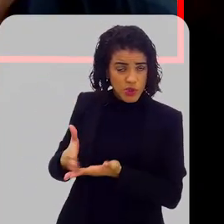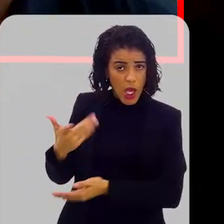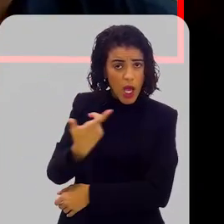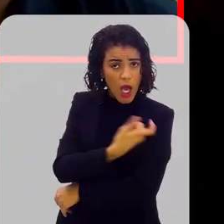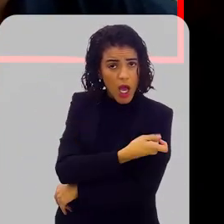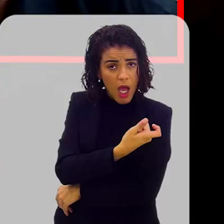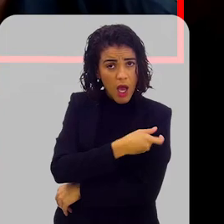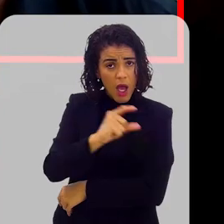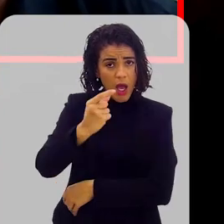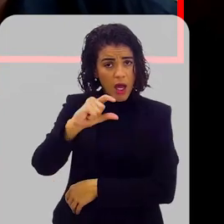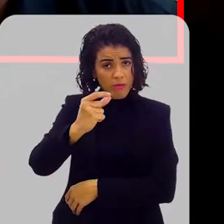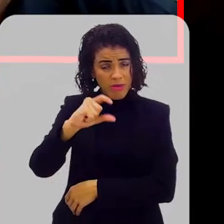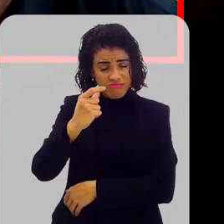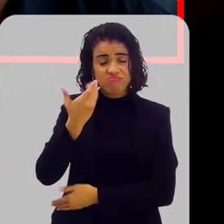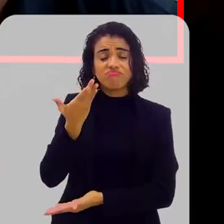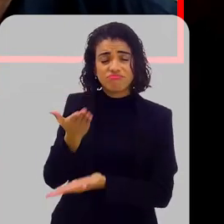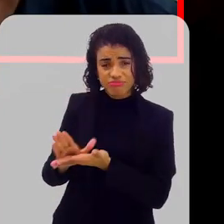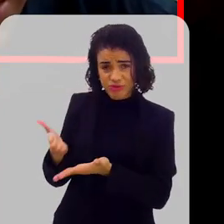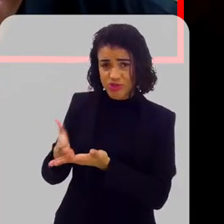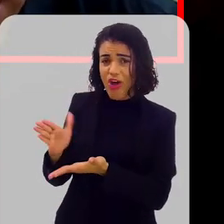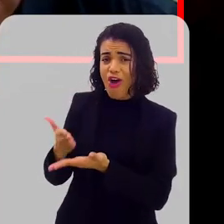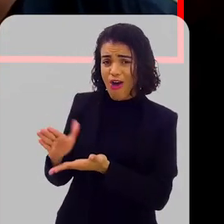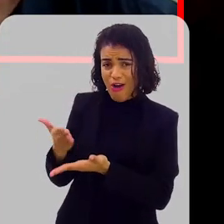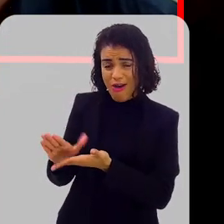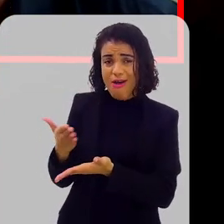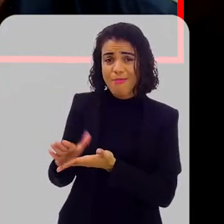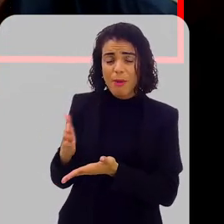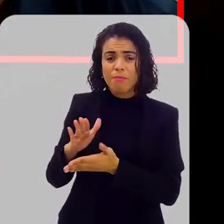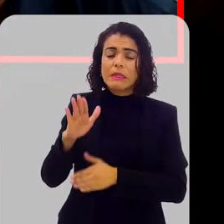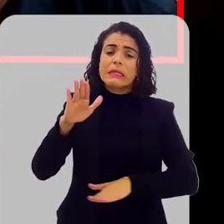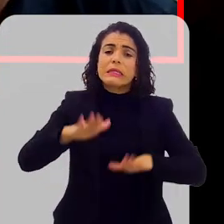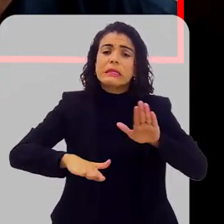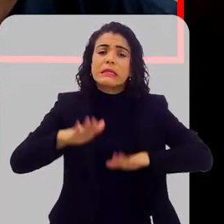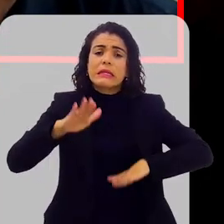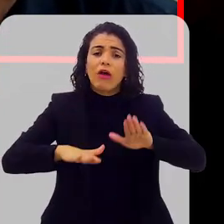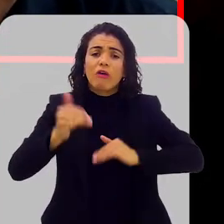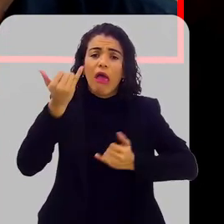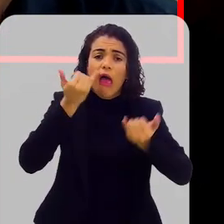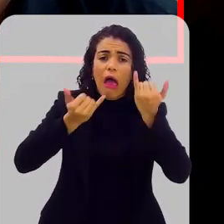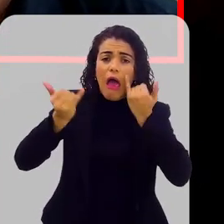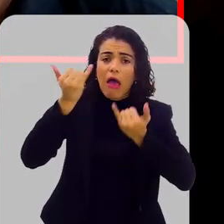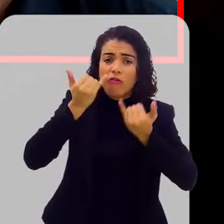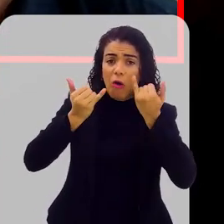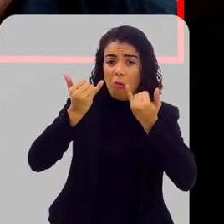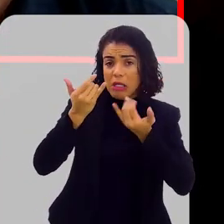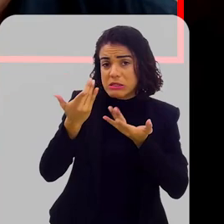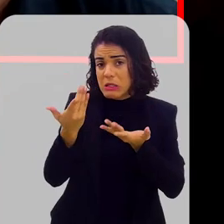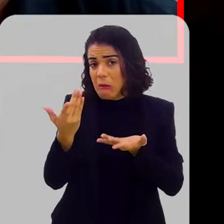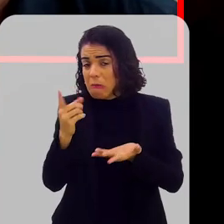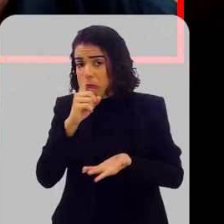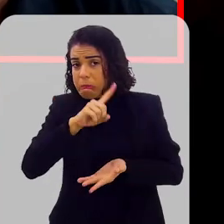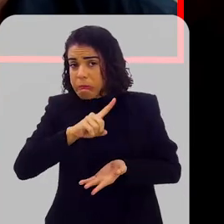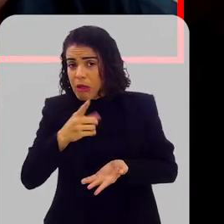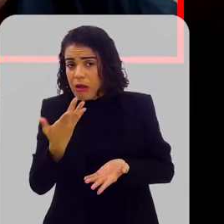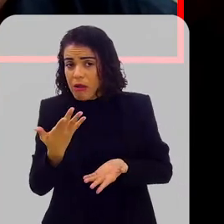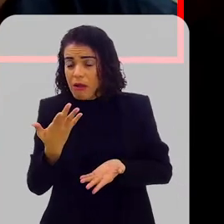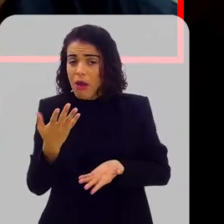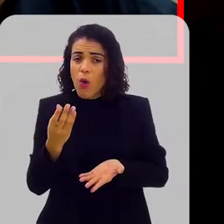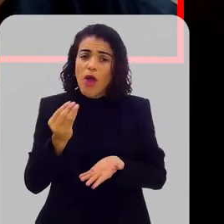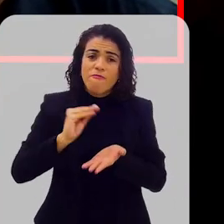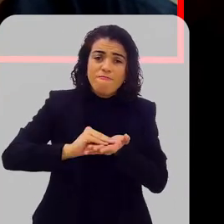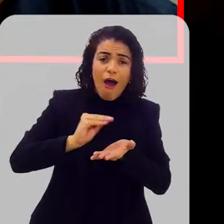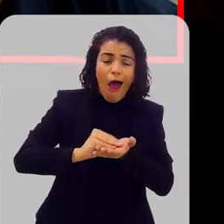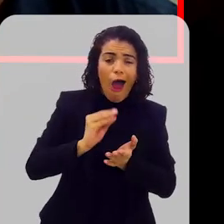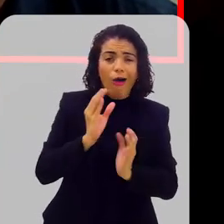sobra vacina? Entendeu? É? Sobra vacina. Mas O problema talvez é que não. chega a informação na ponta final,